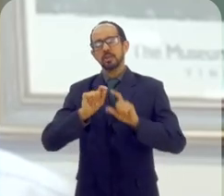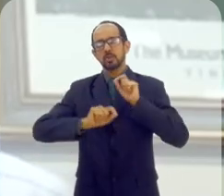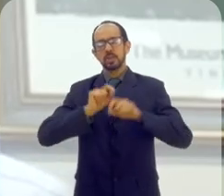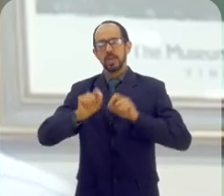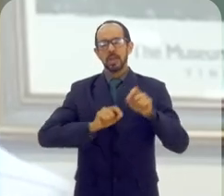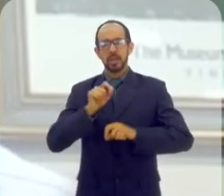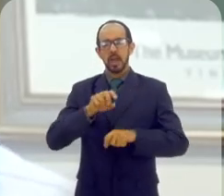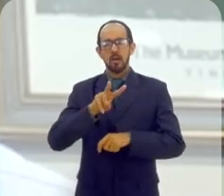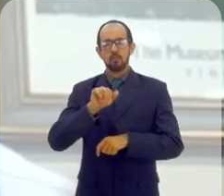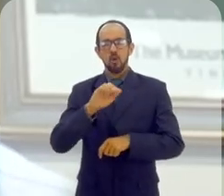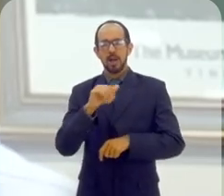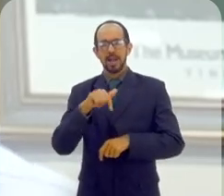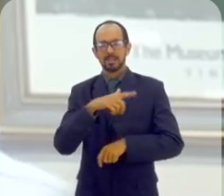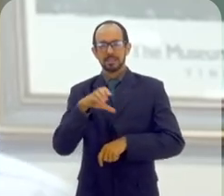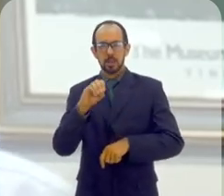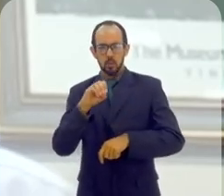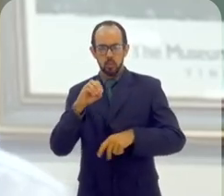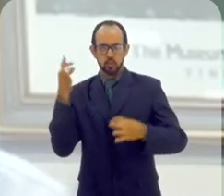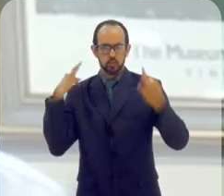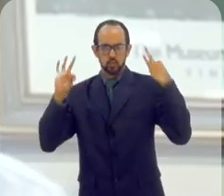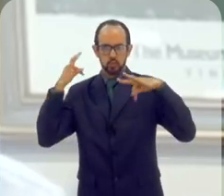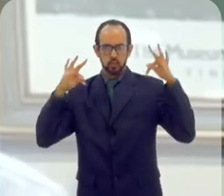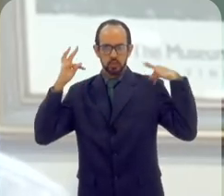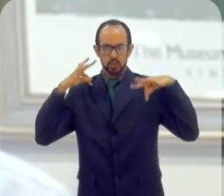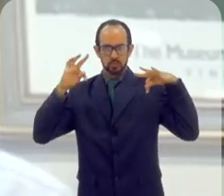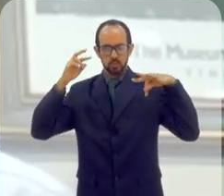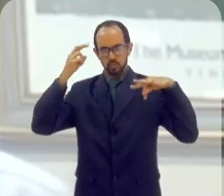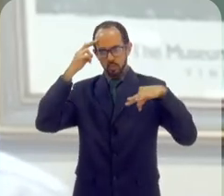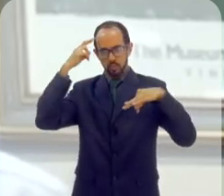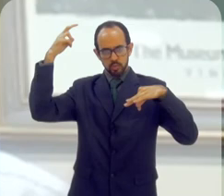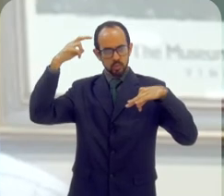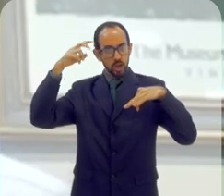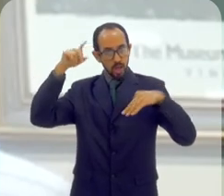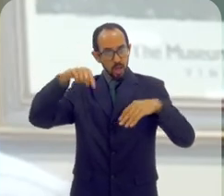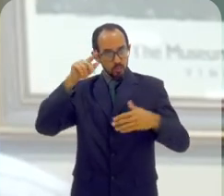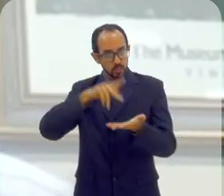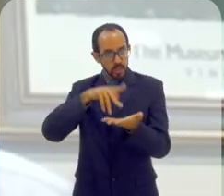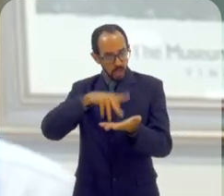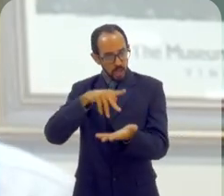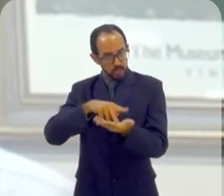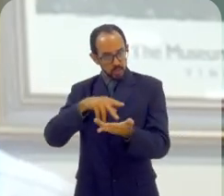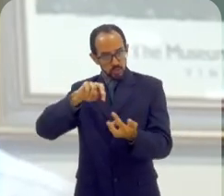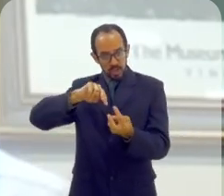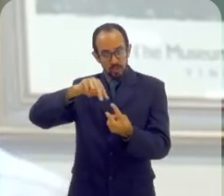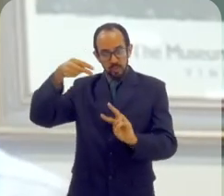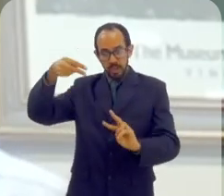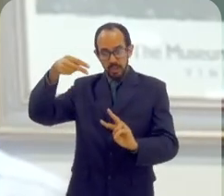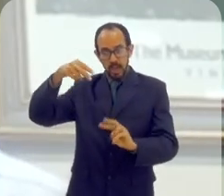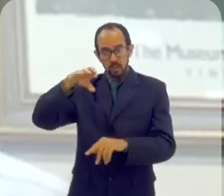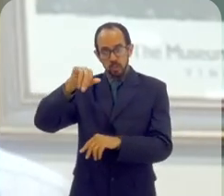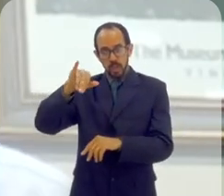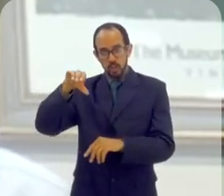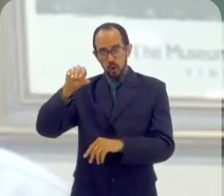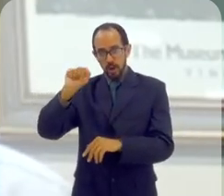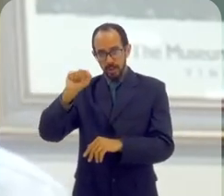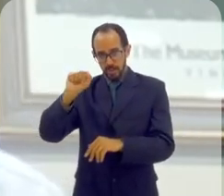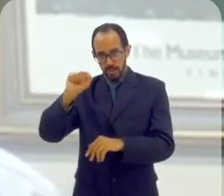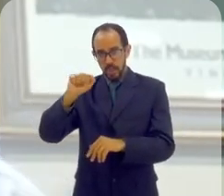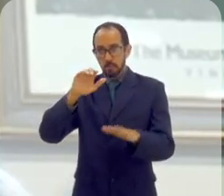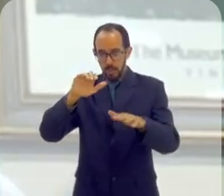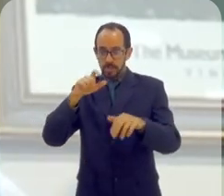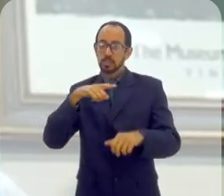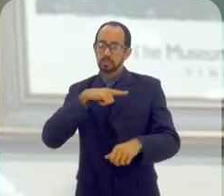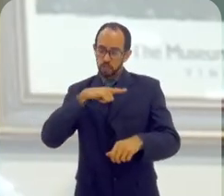natural que o Rio de Janeiro tem para turismo e para a cultura e sem inegável está no DNA do Carioca mas